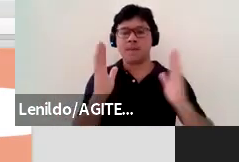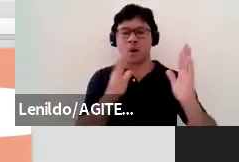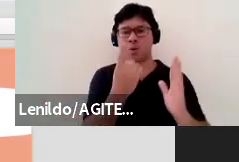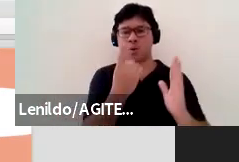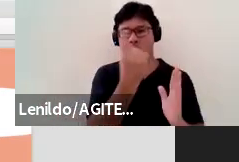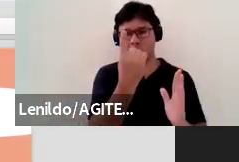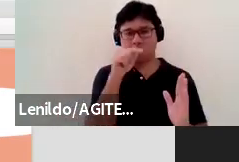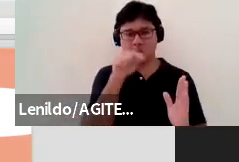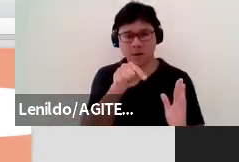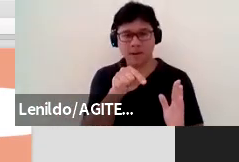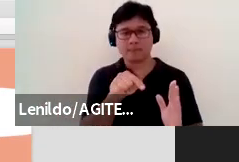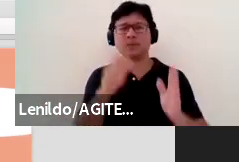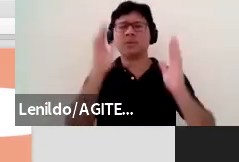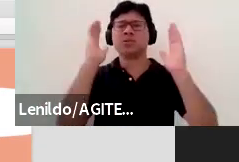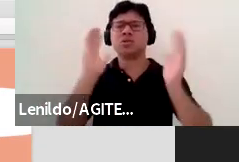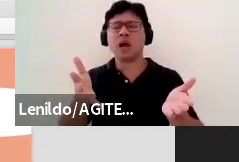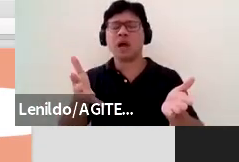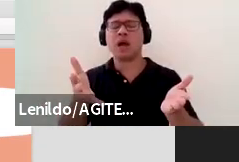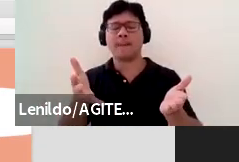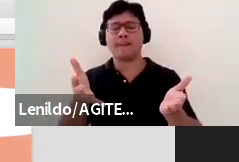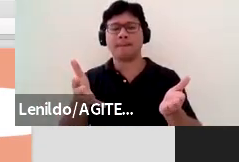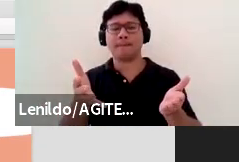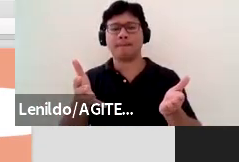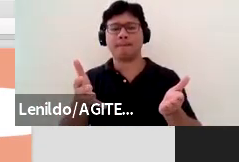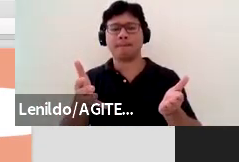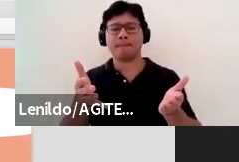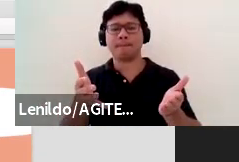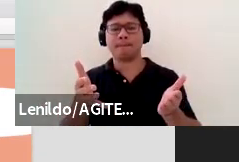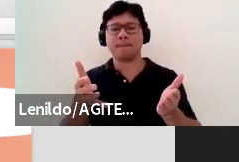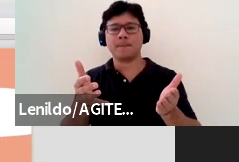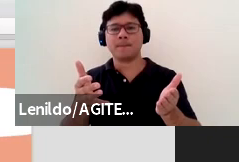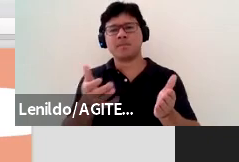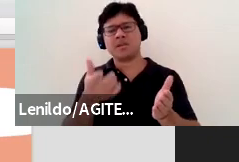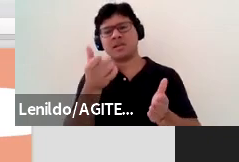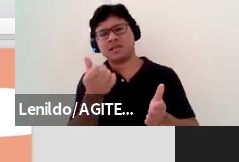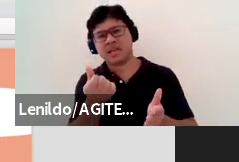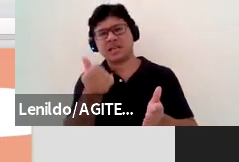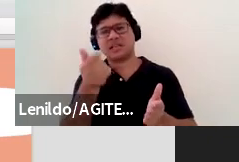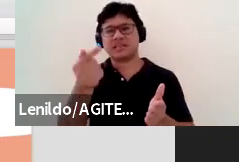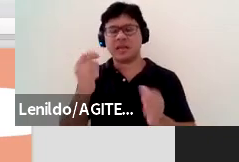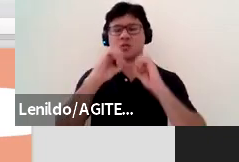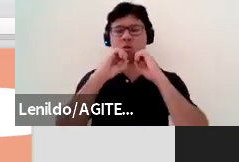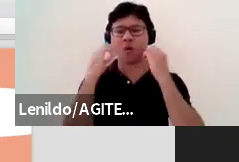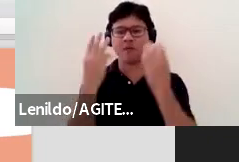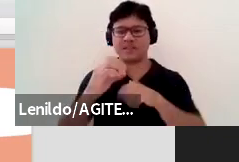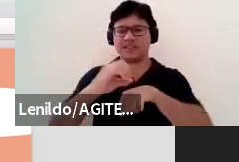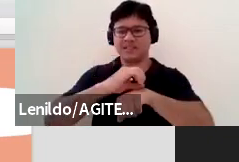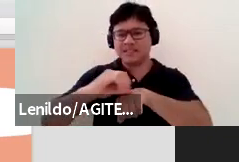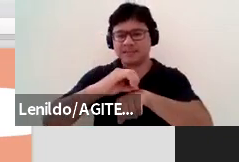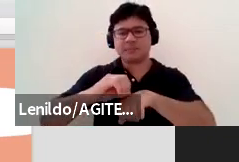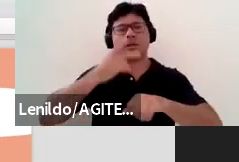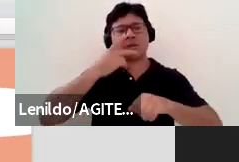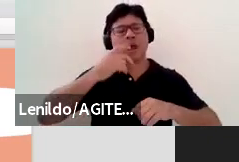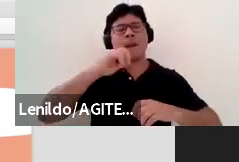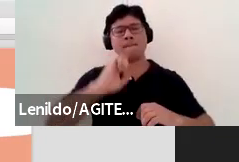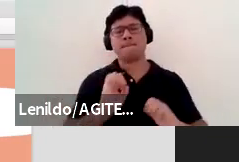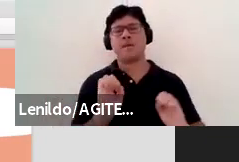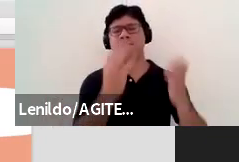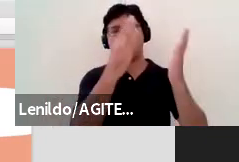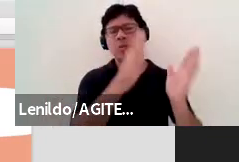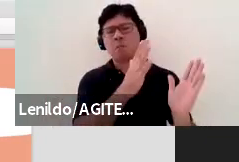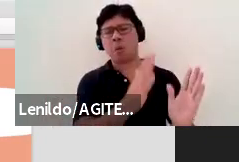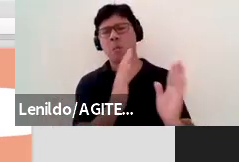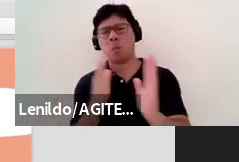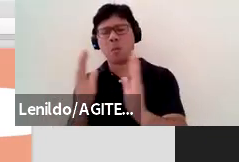estava já tinha feito mais de 6 ou 7 oficinas, já tinha rolado vários eventos ao longo do ano, a gente queria